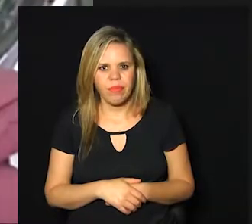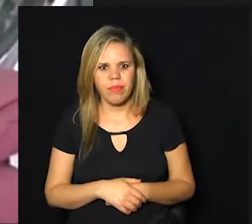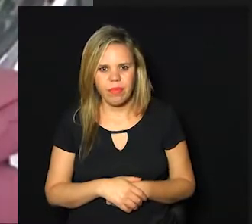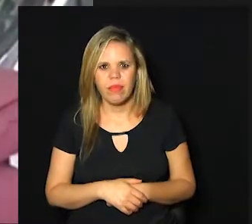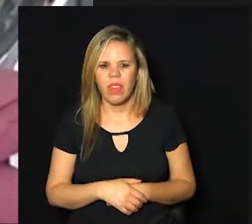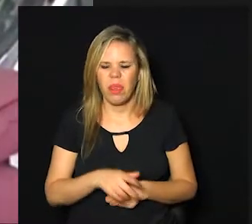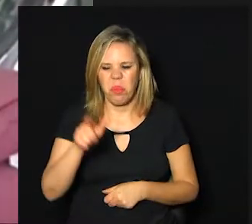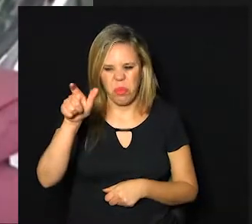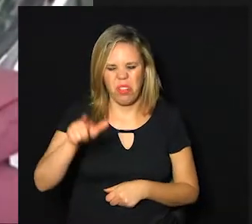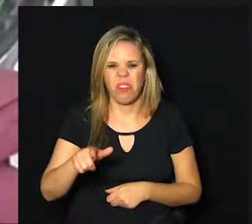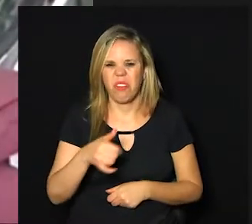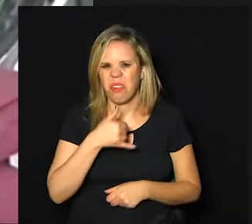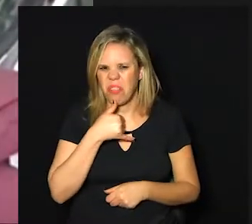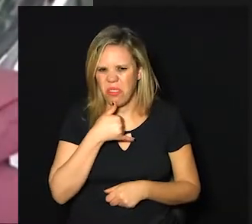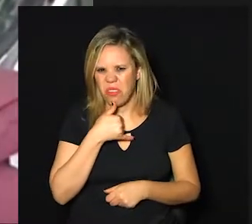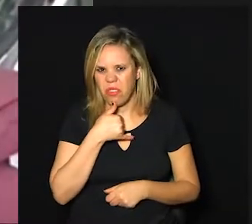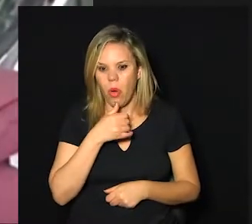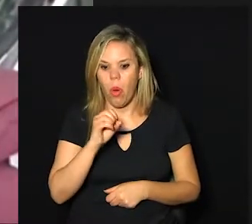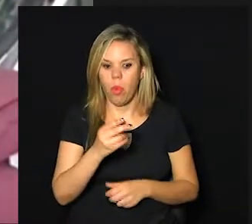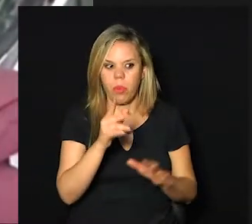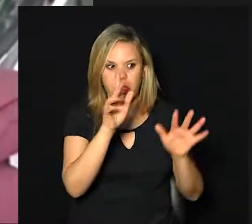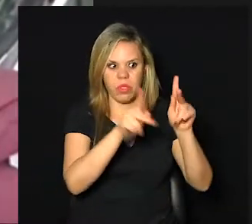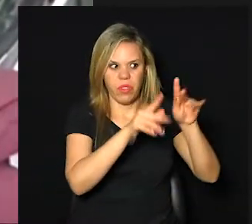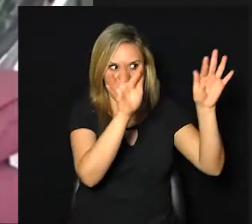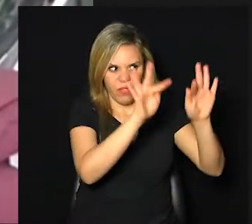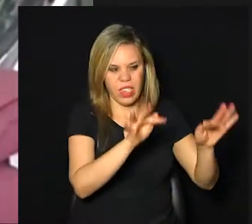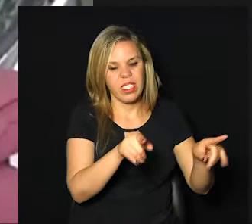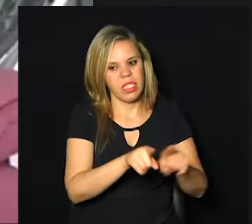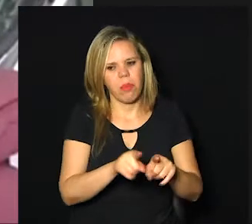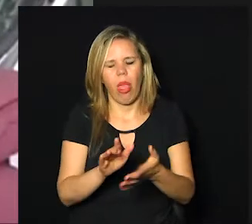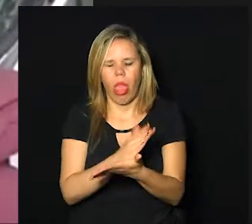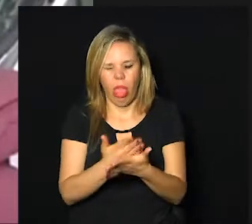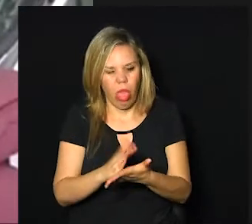Gente muito infeliz e gente feliz também, né?